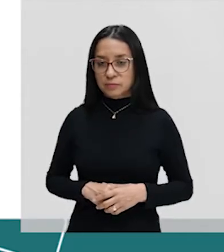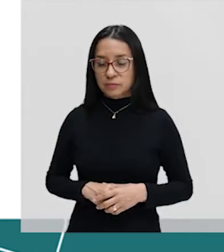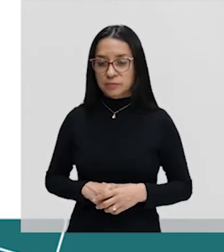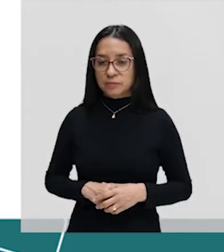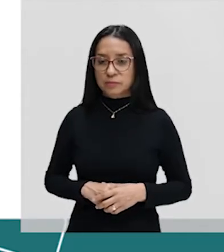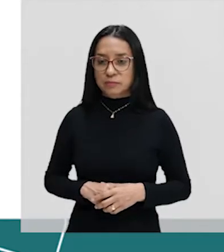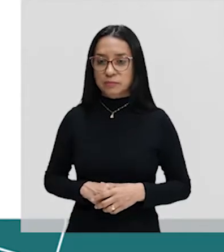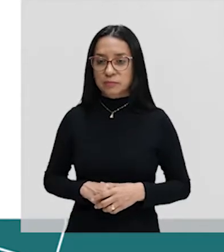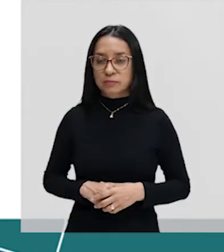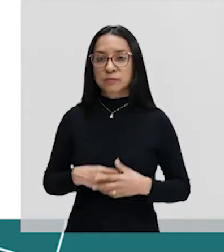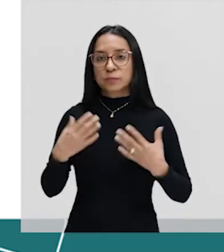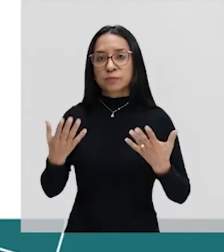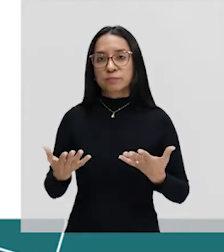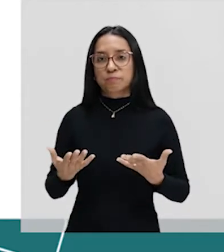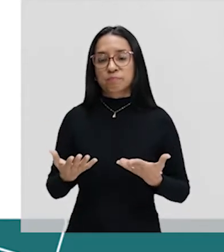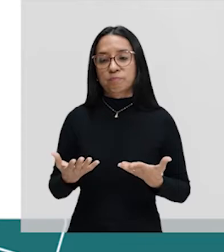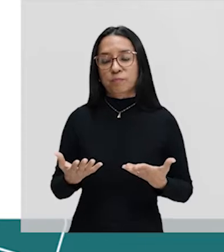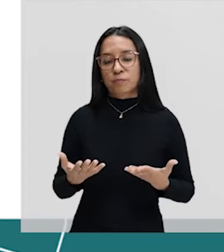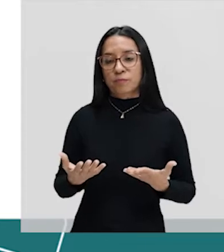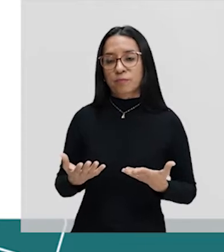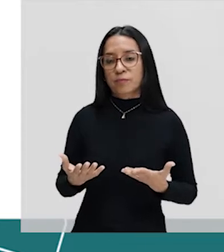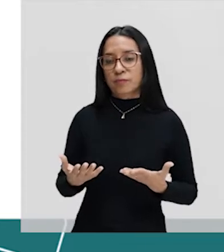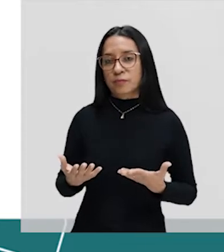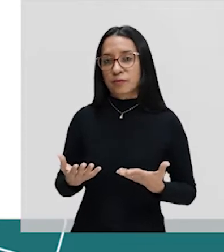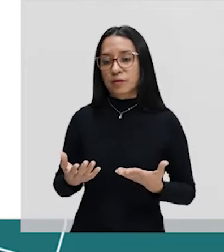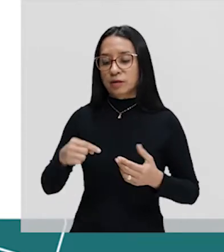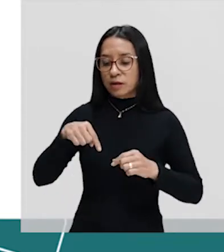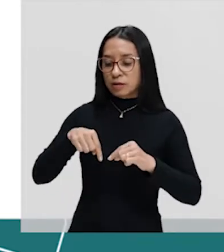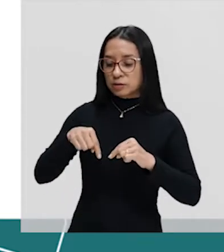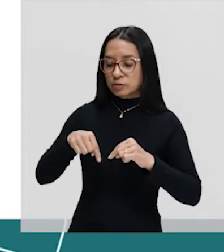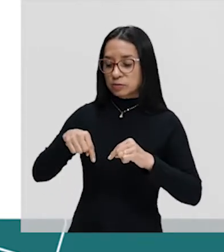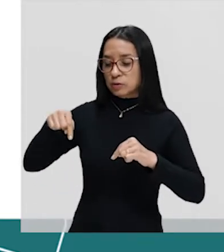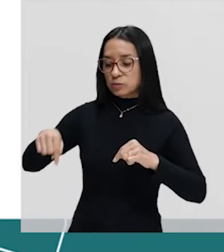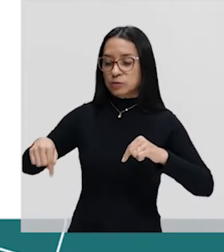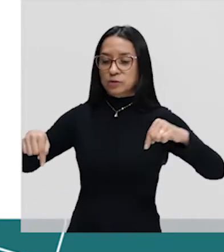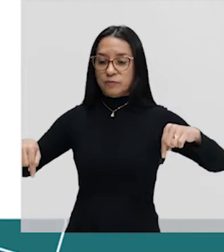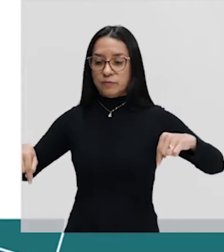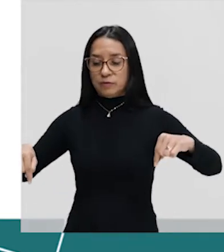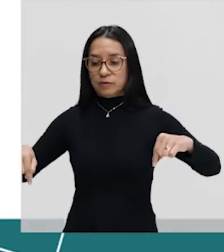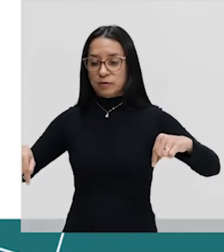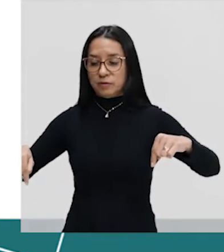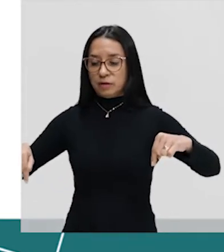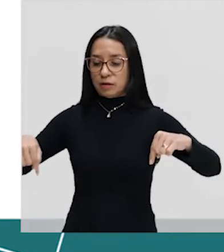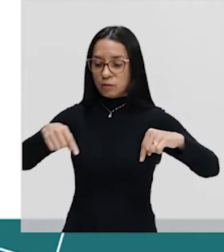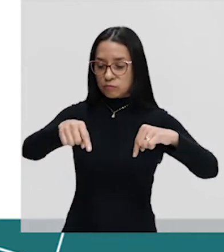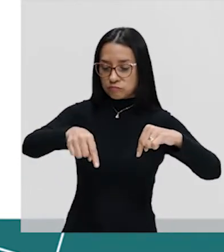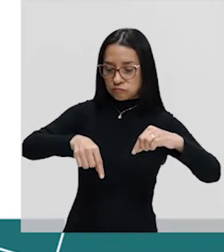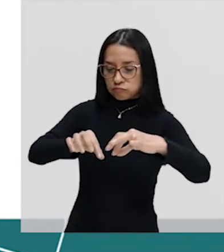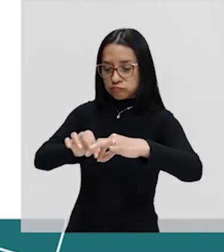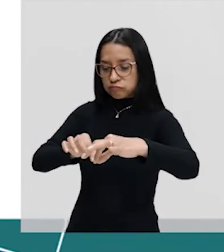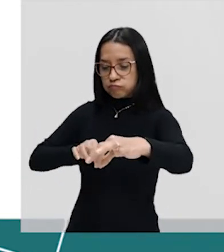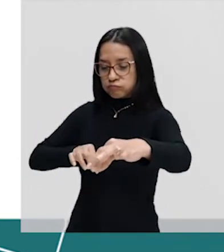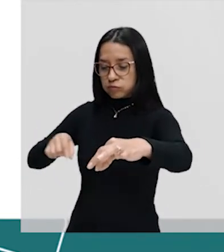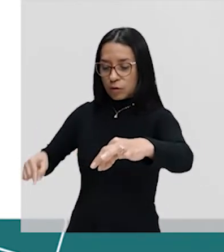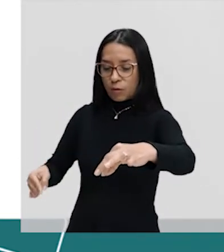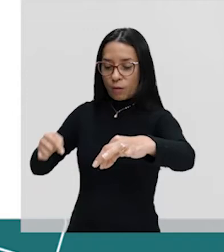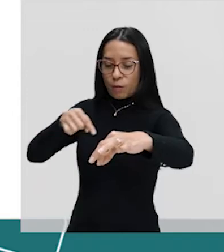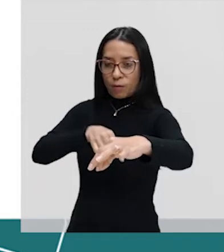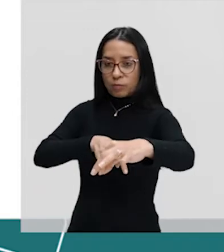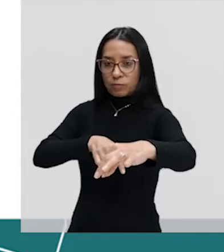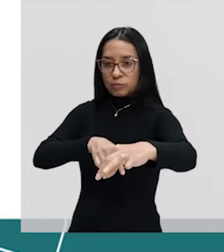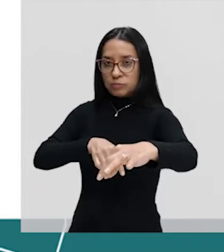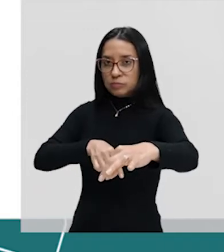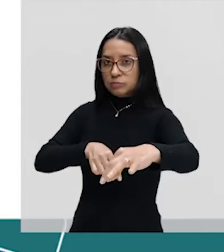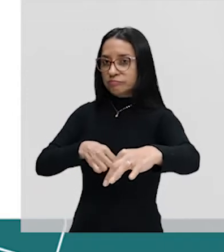a sua zona de defesa. Então, uma vez que eu estou na minha zona de defesa e eu passo a linha do meio da quadra para o ataque, jamais eu